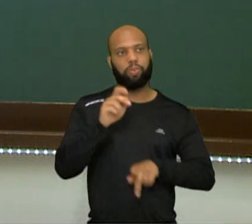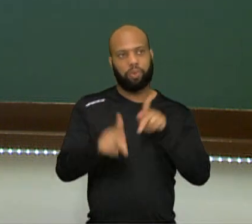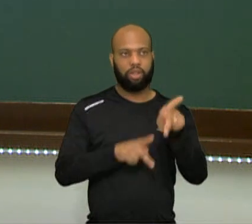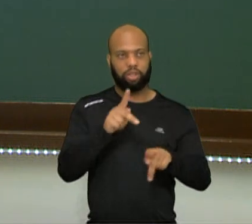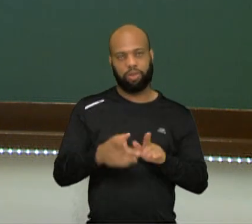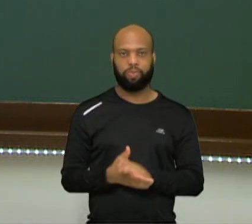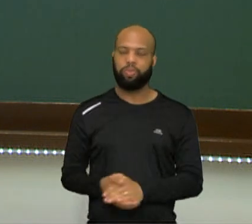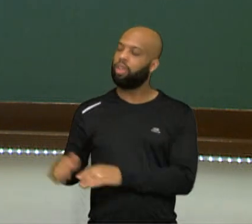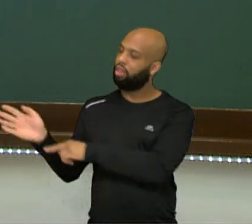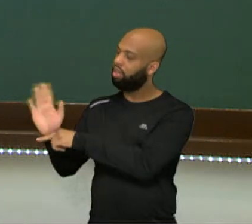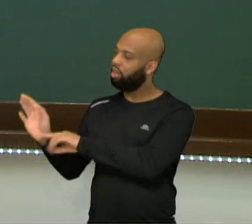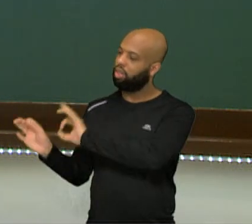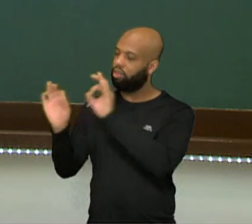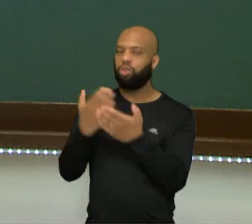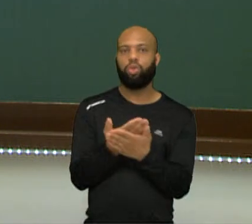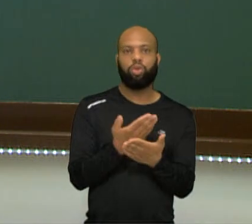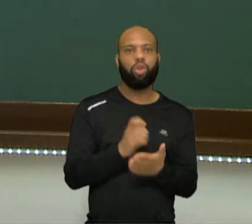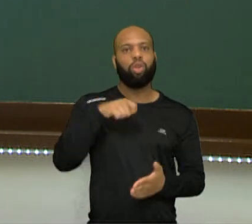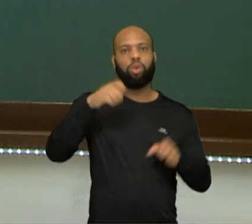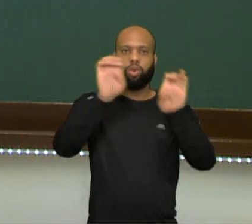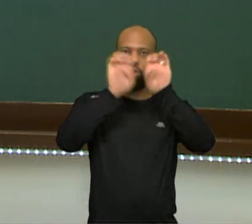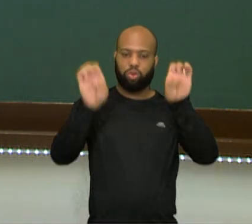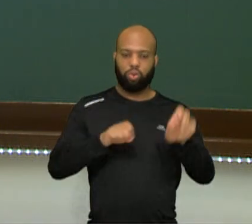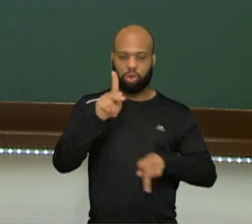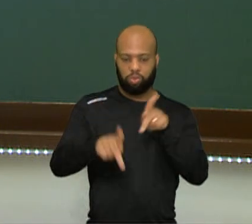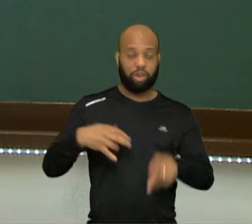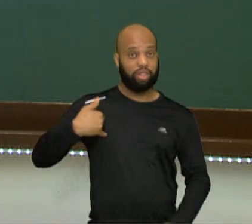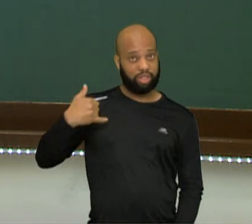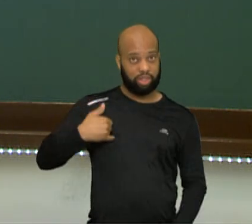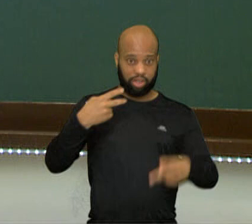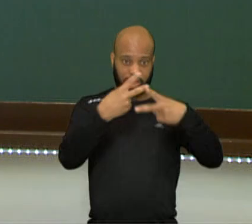da população. Nesse vídeo nós falamos